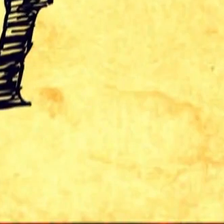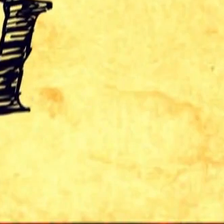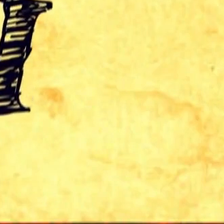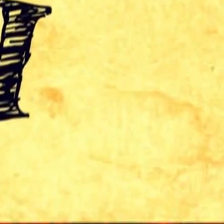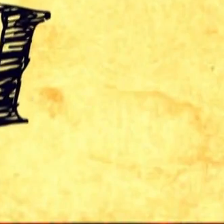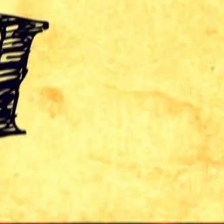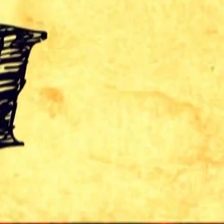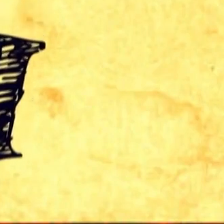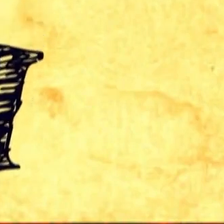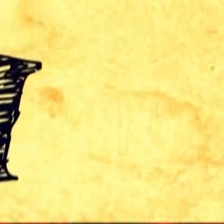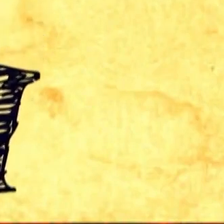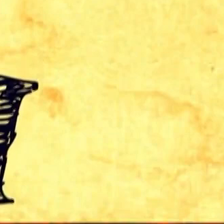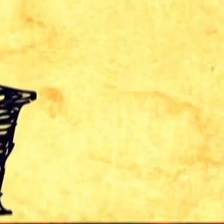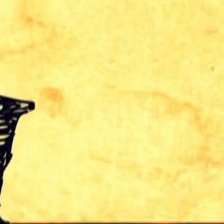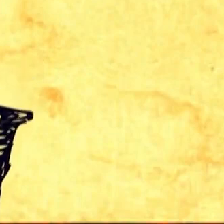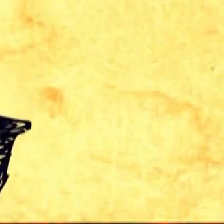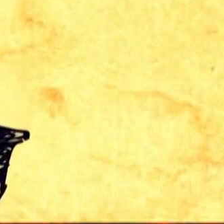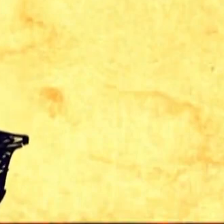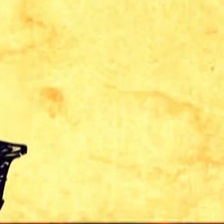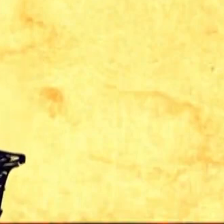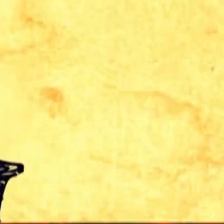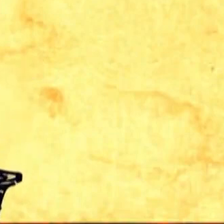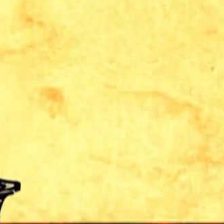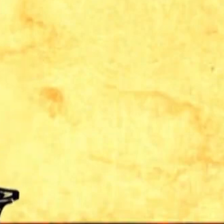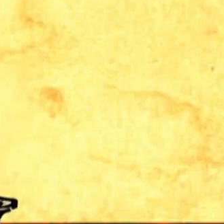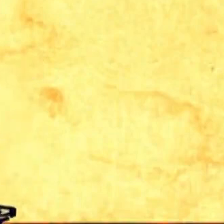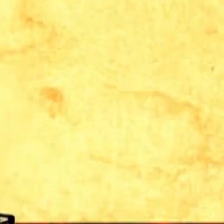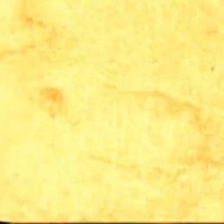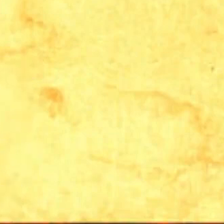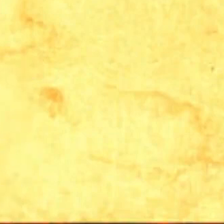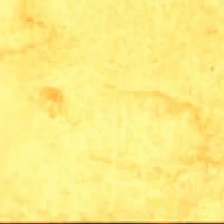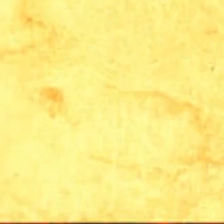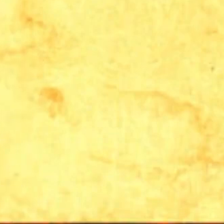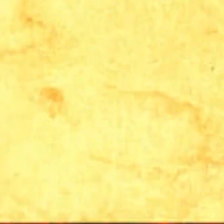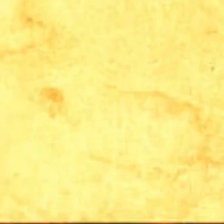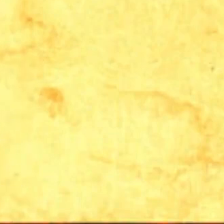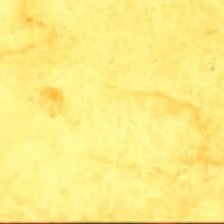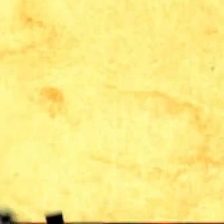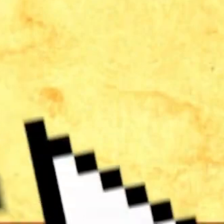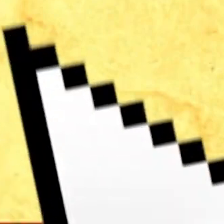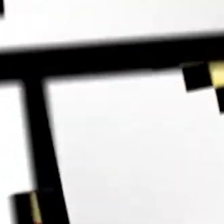Motumbá, Saravá e Axé.